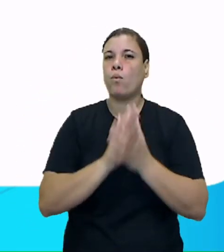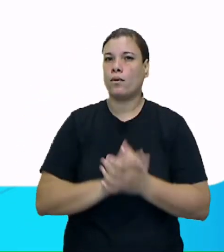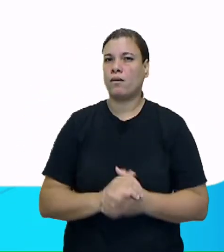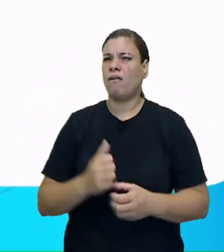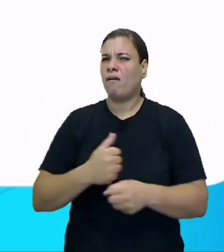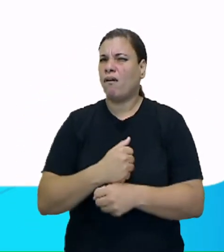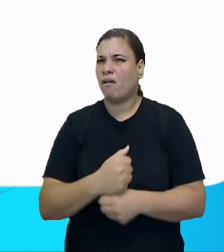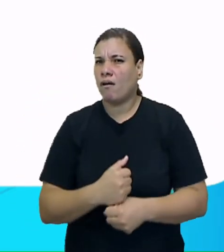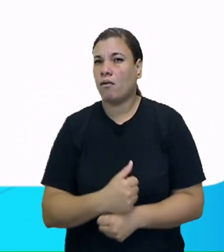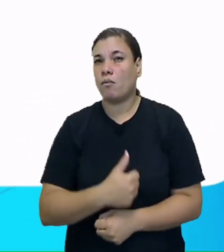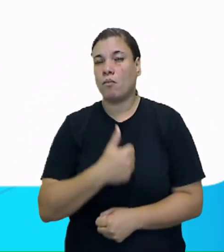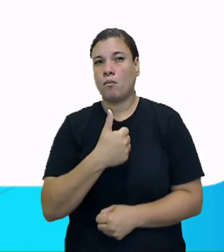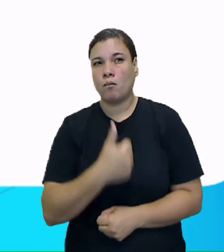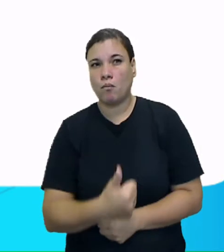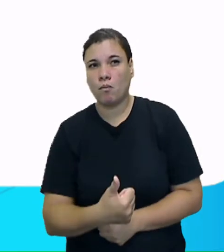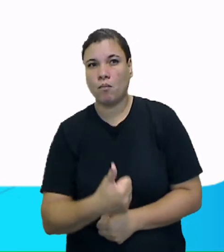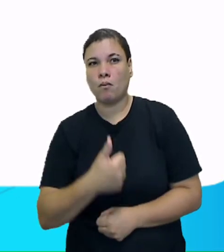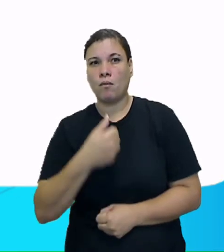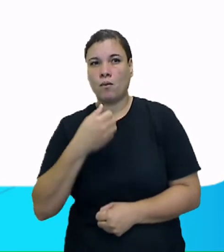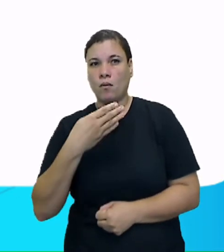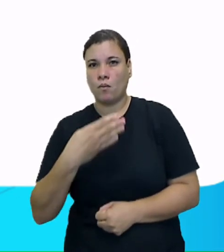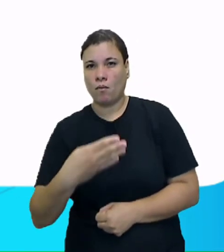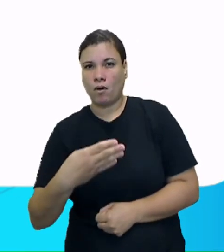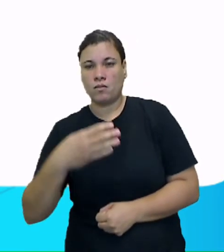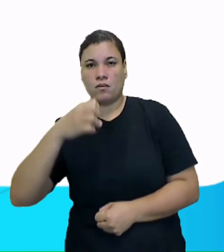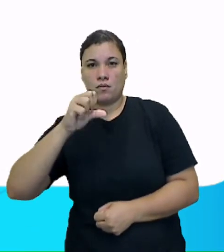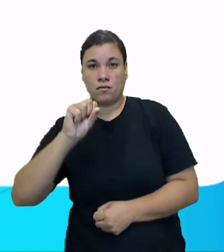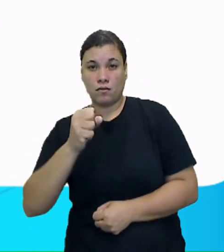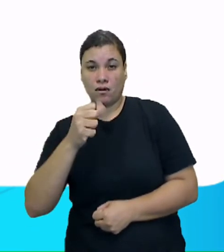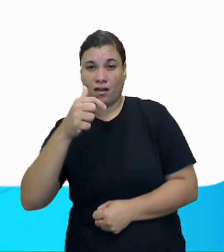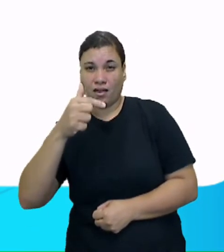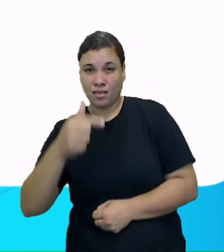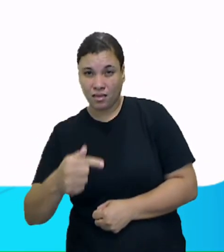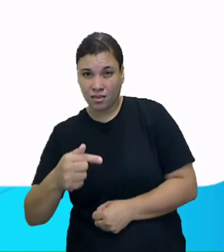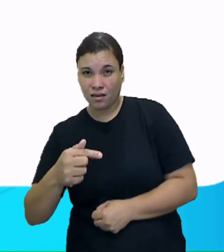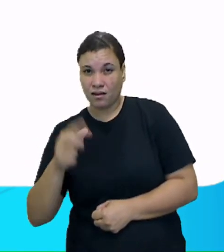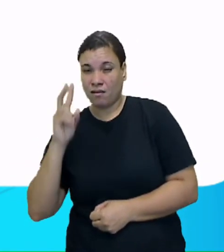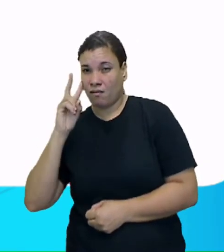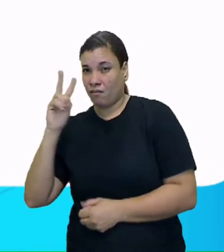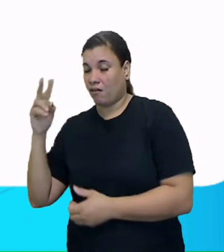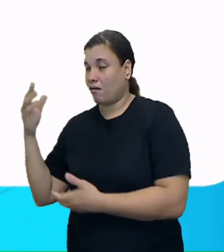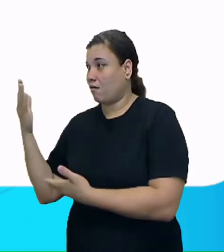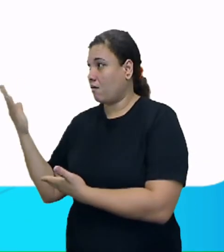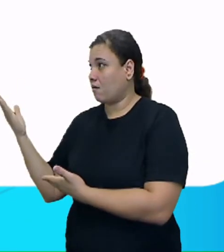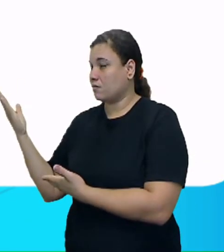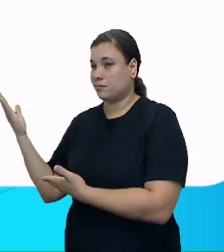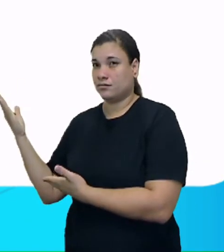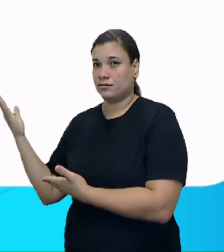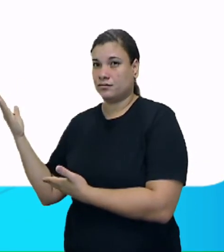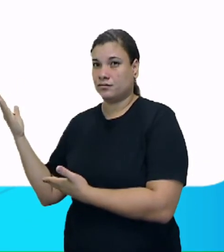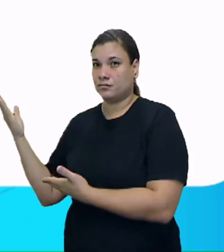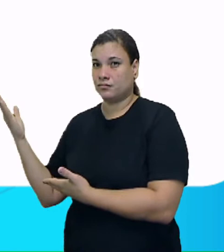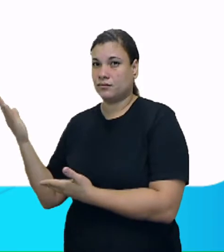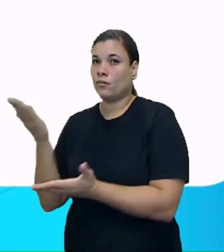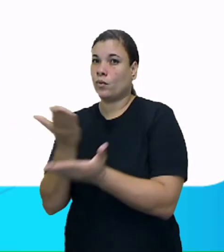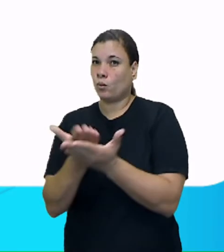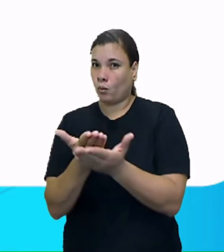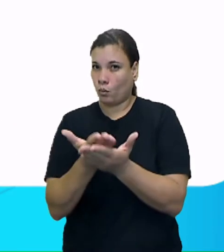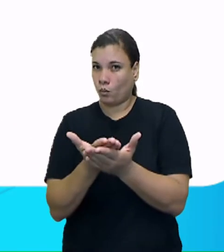1487. Essas imagens são muito famosas em livros de ciências, anatomia humana.